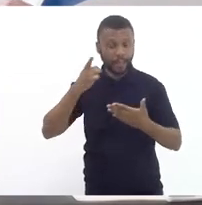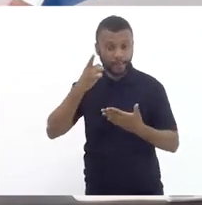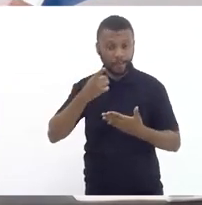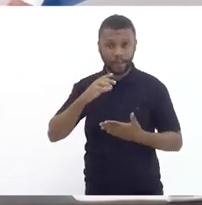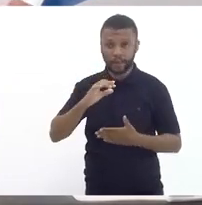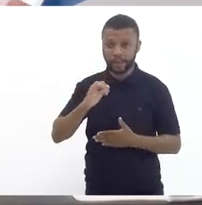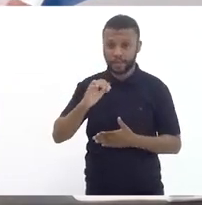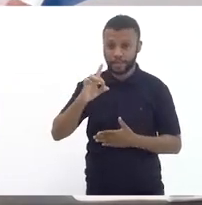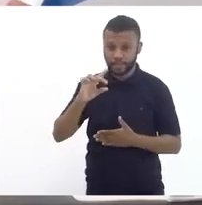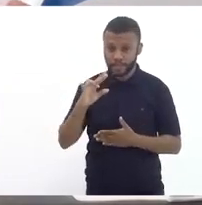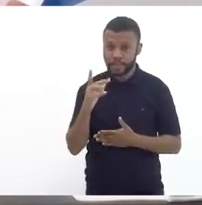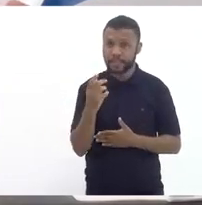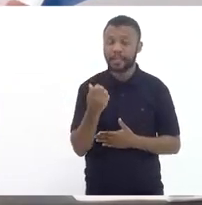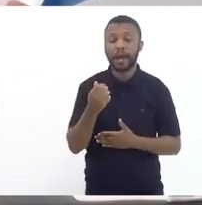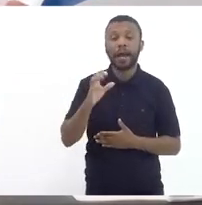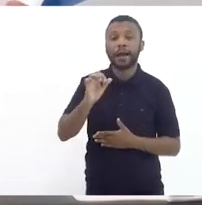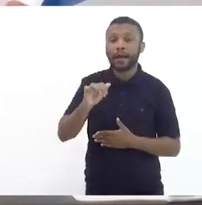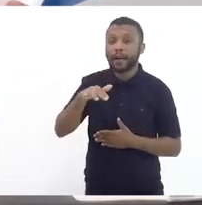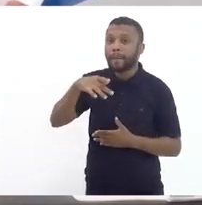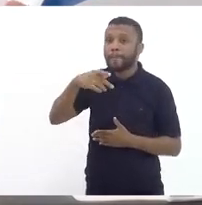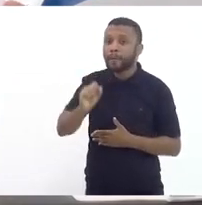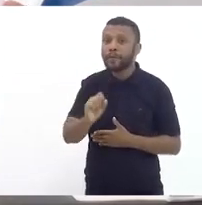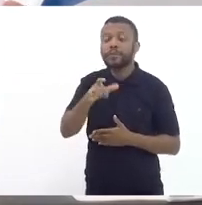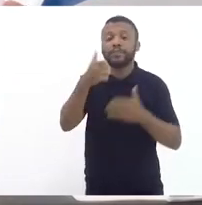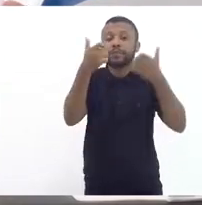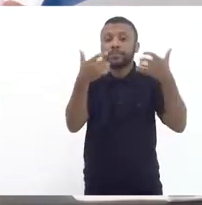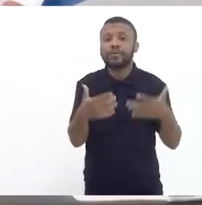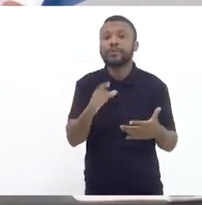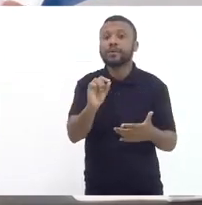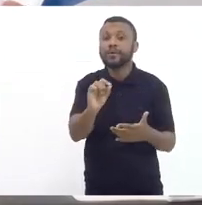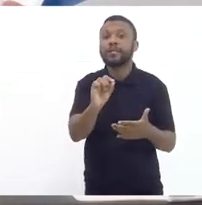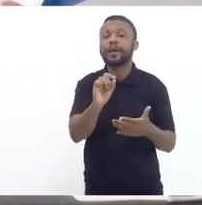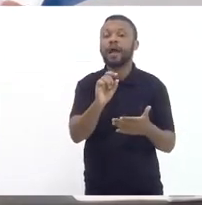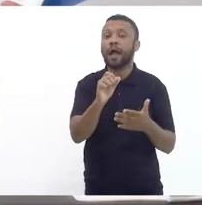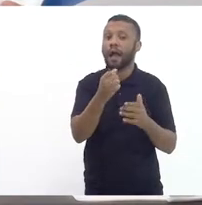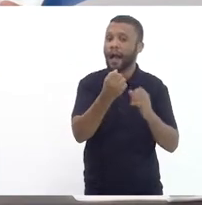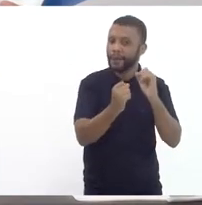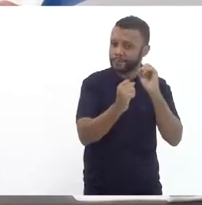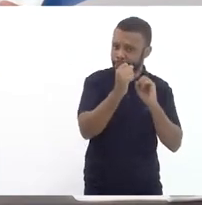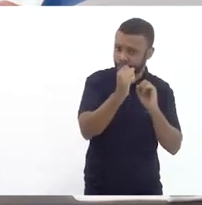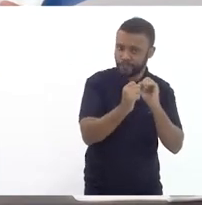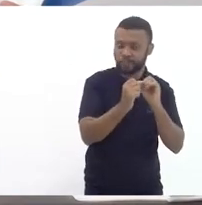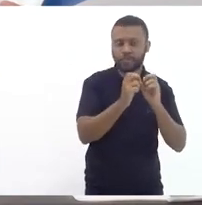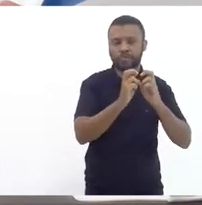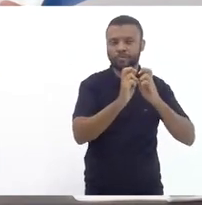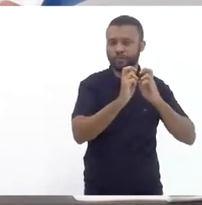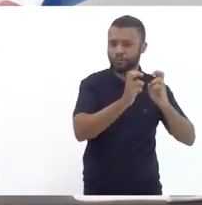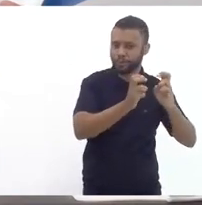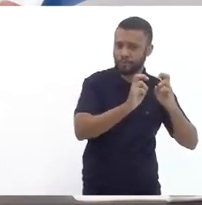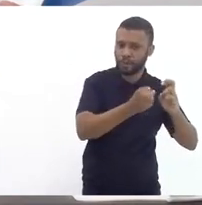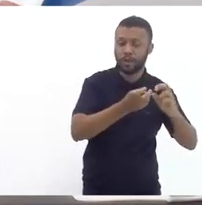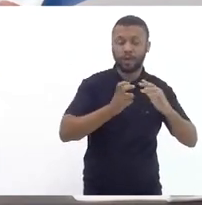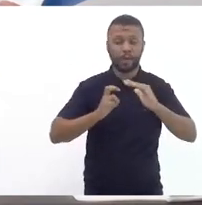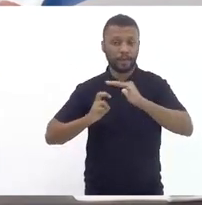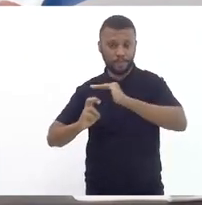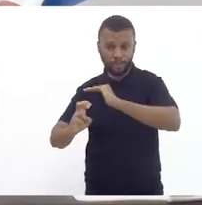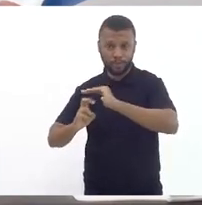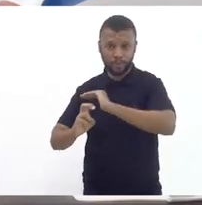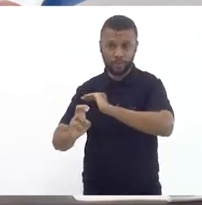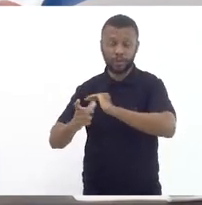época, estabeleceu que as concessionárias de transporte metroviário e ferroviário ficariam obrigadas a